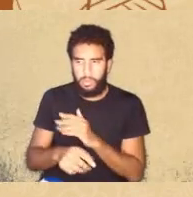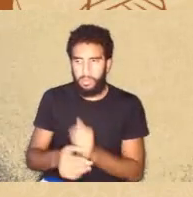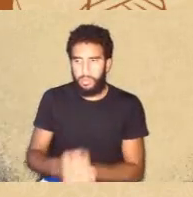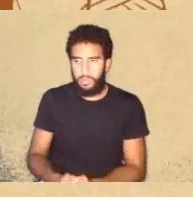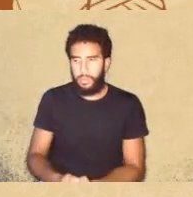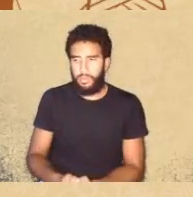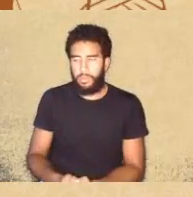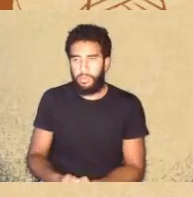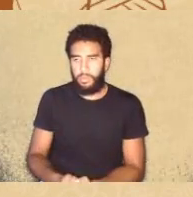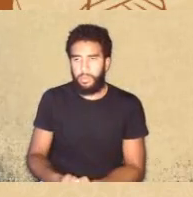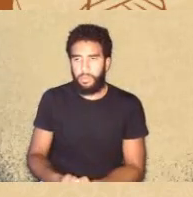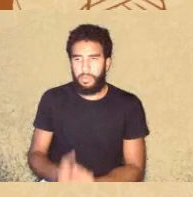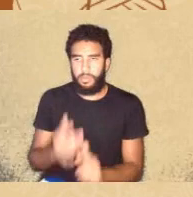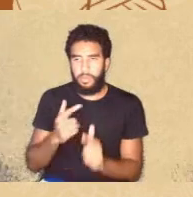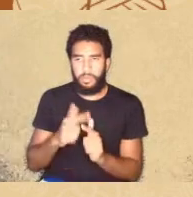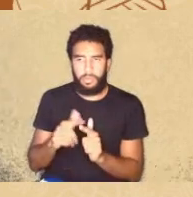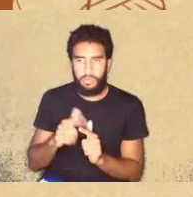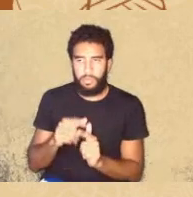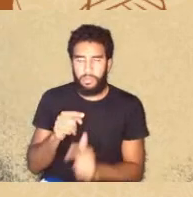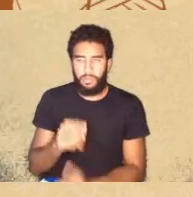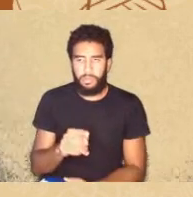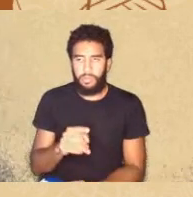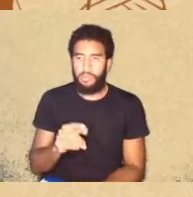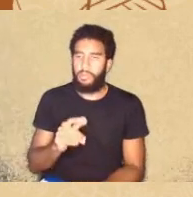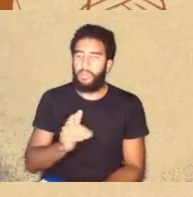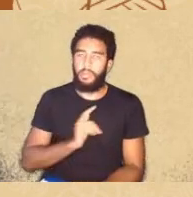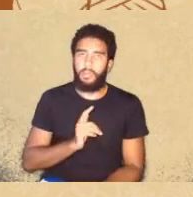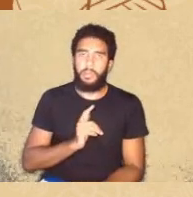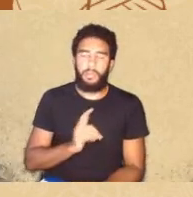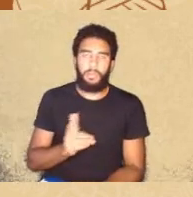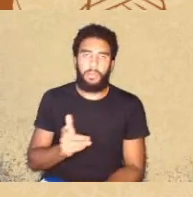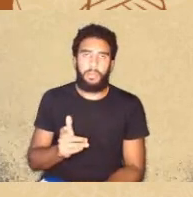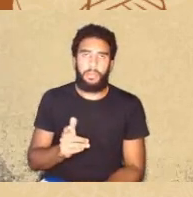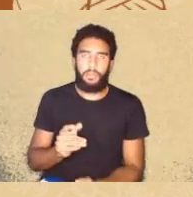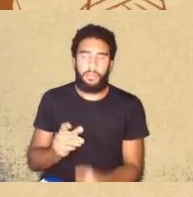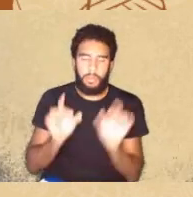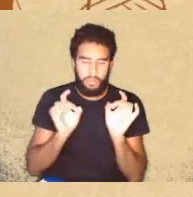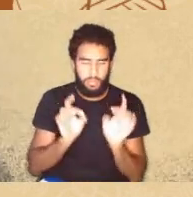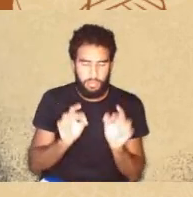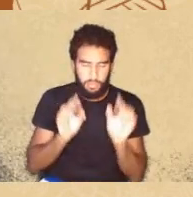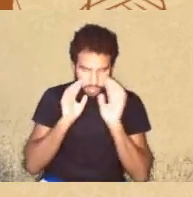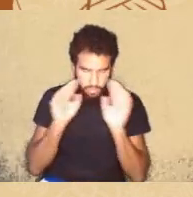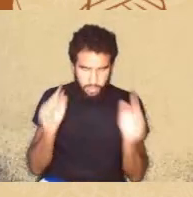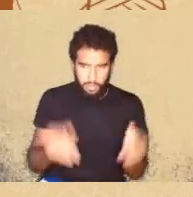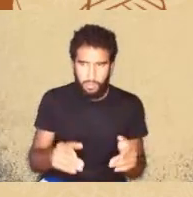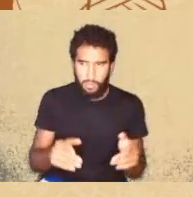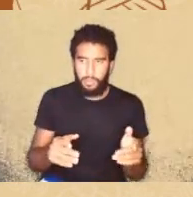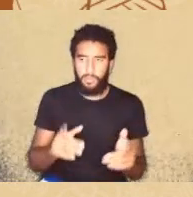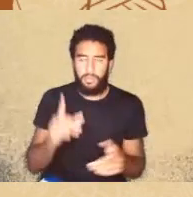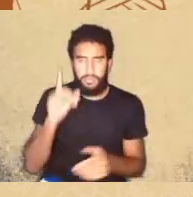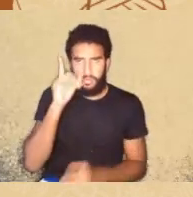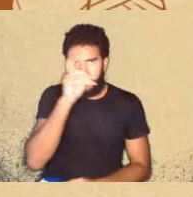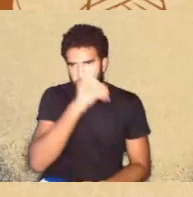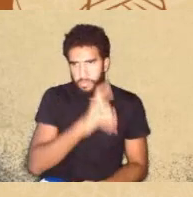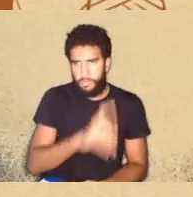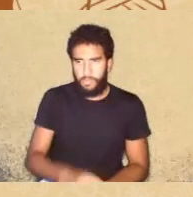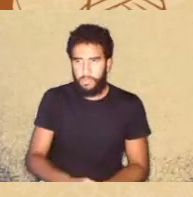gente oferece a especialização em saúde LGBT de outros lugares. É muito difícil.